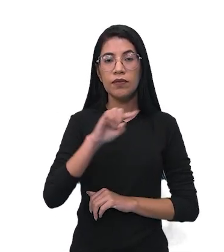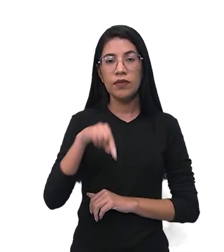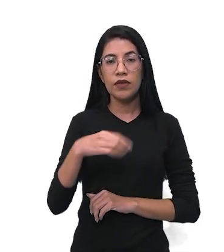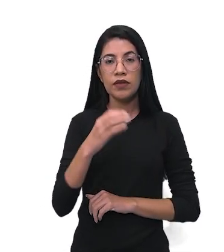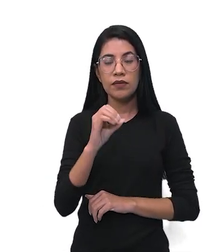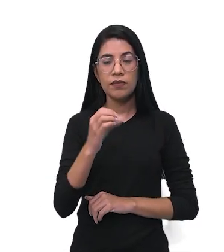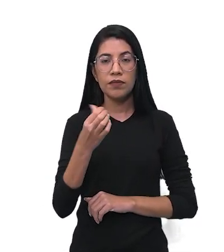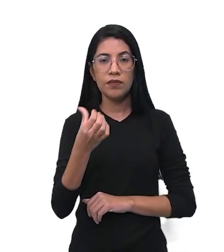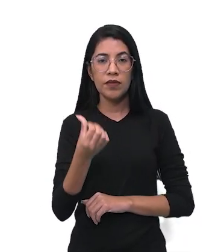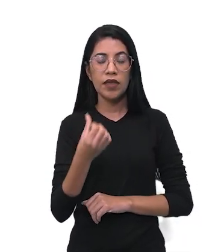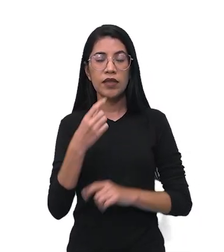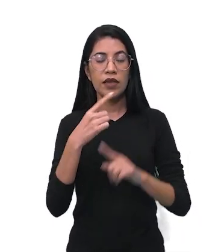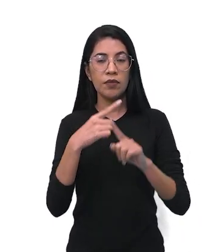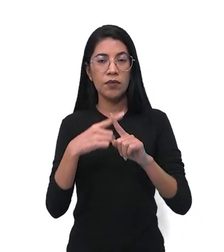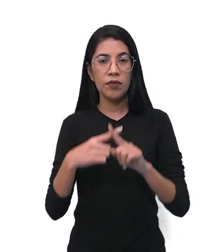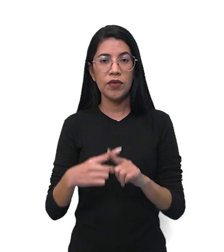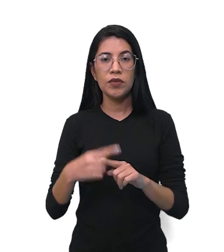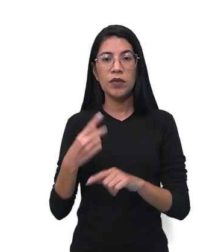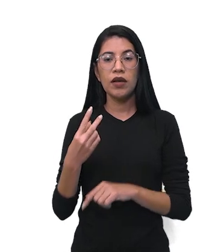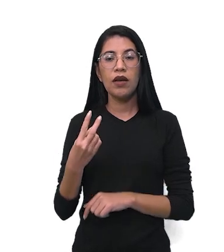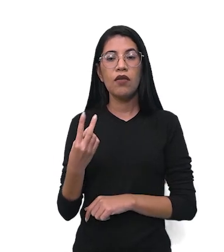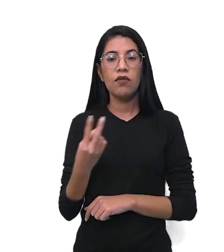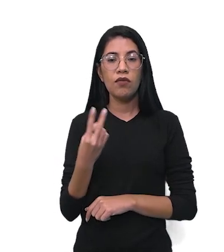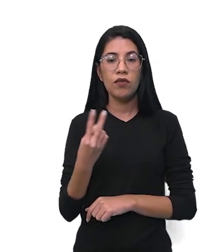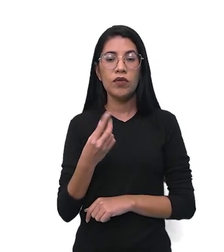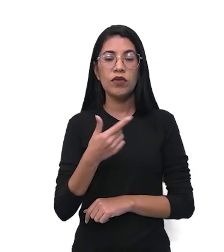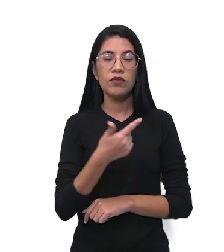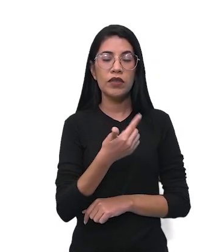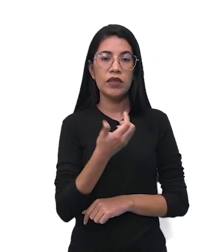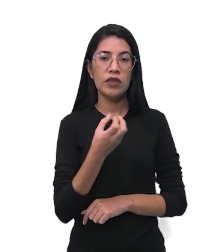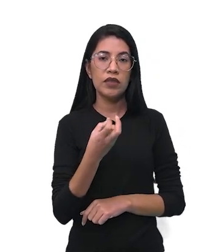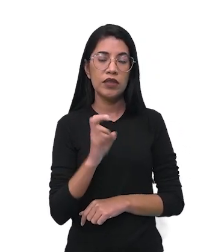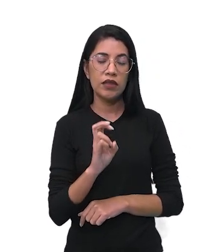o valor, que nesse caso é 25,